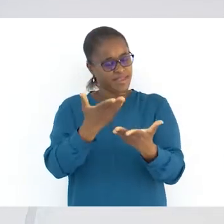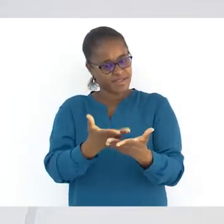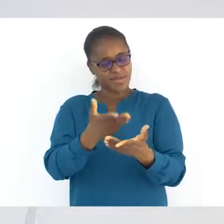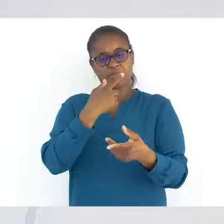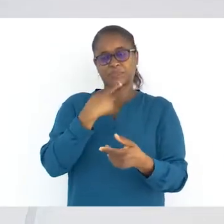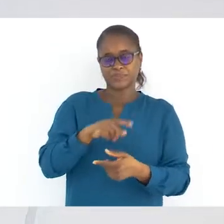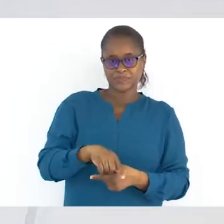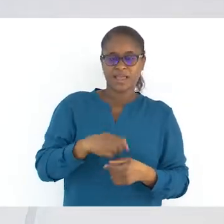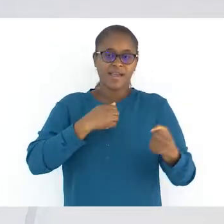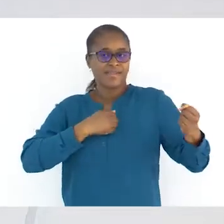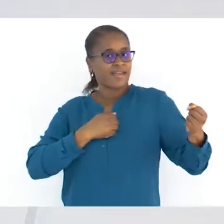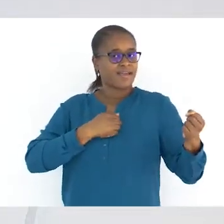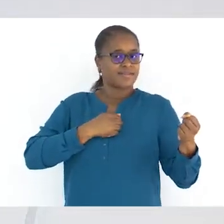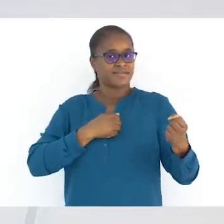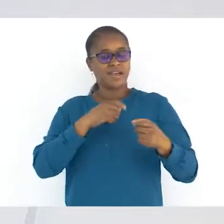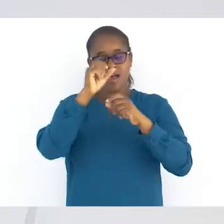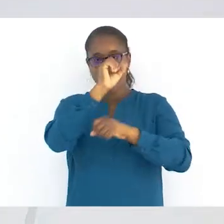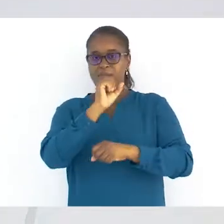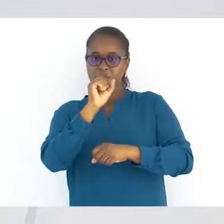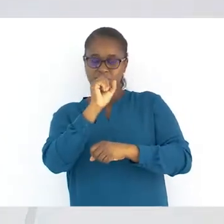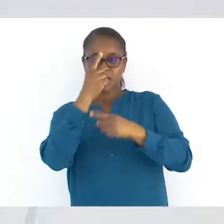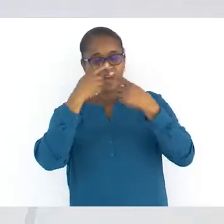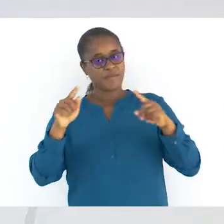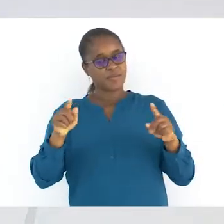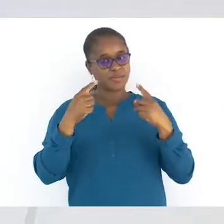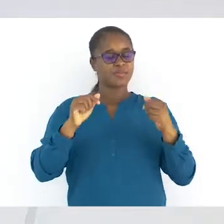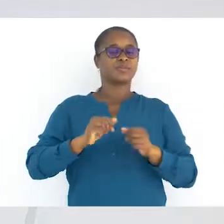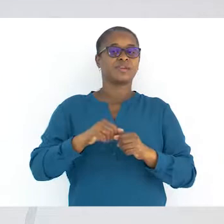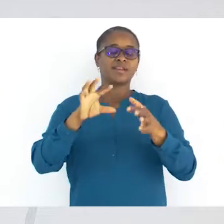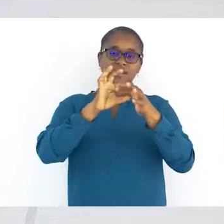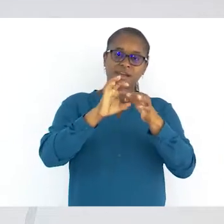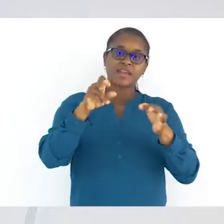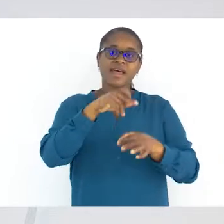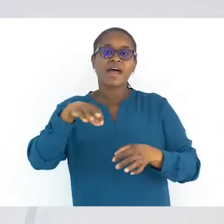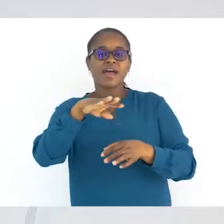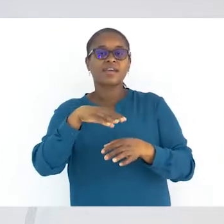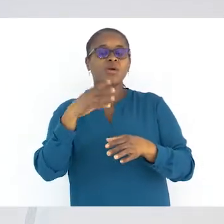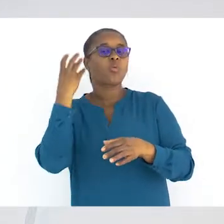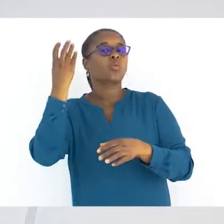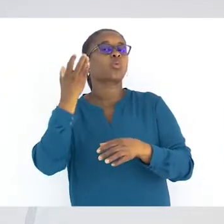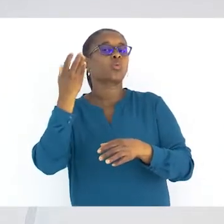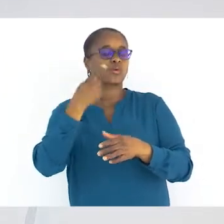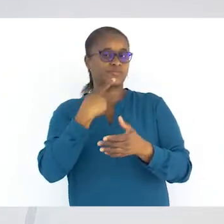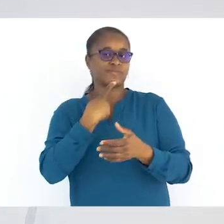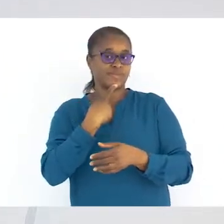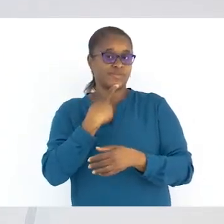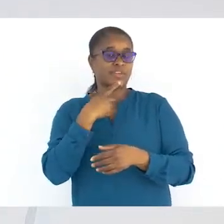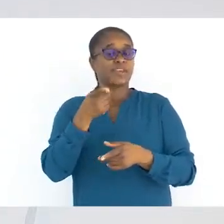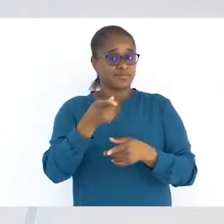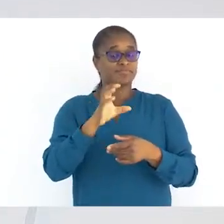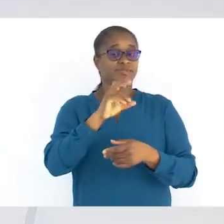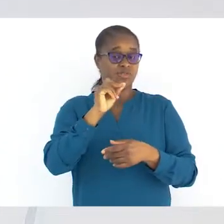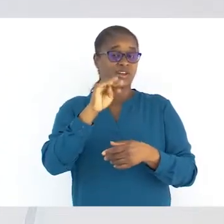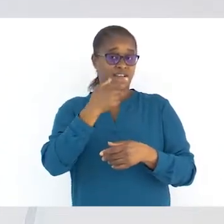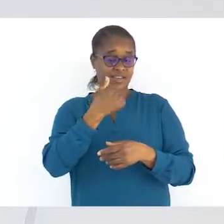representação, à dança, à música, ligada à área da cultura, certo? É o que significa